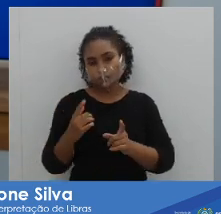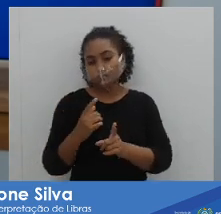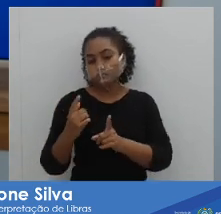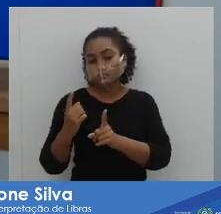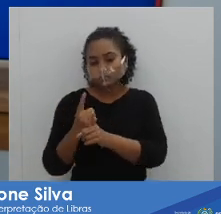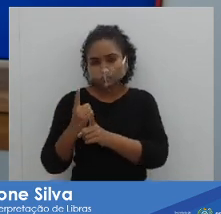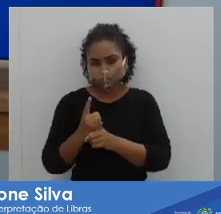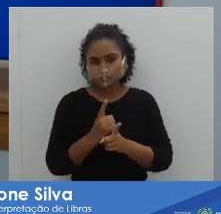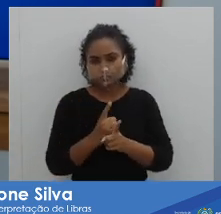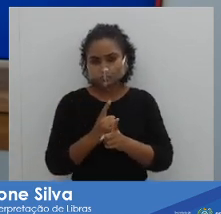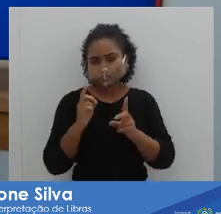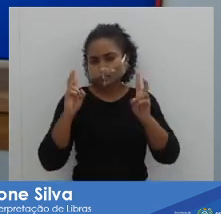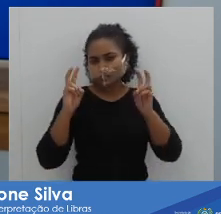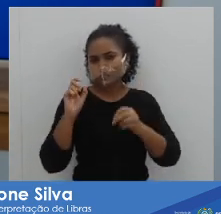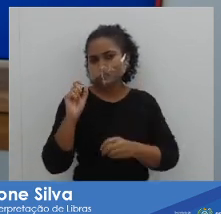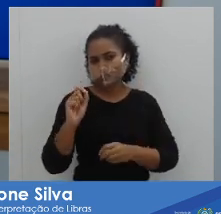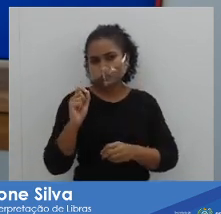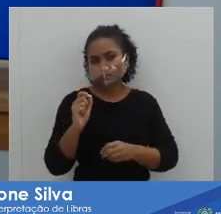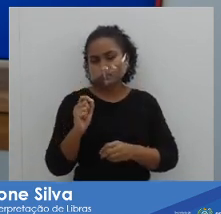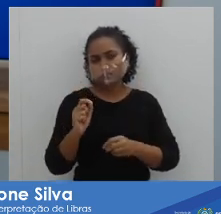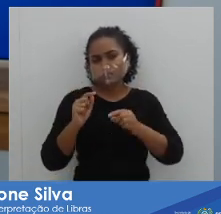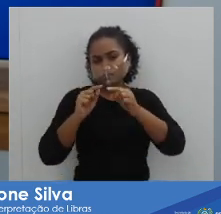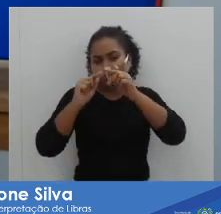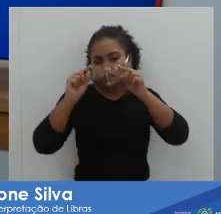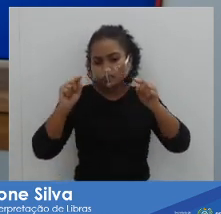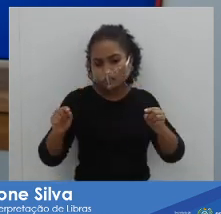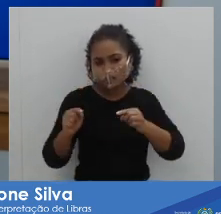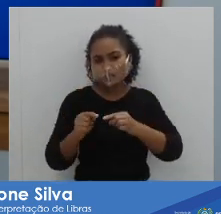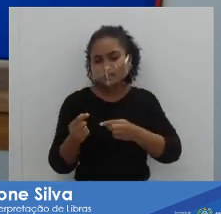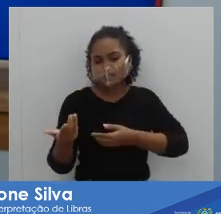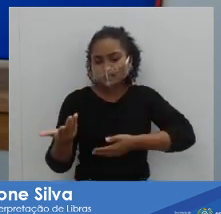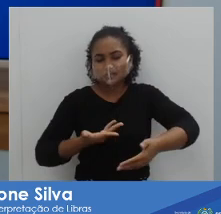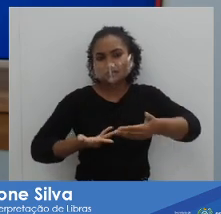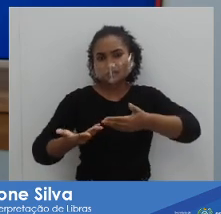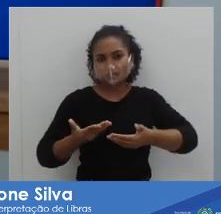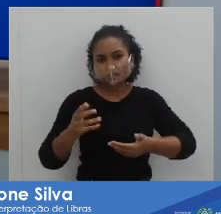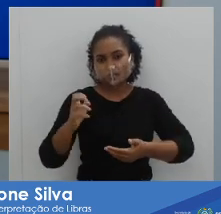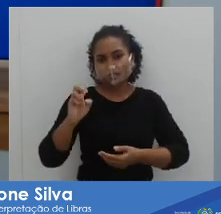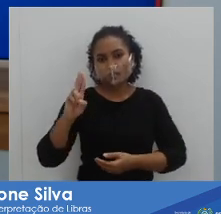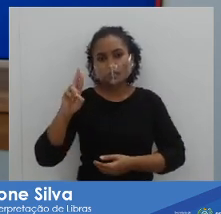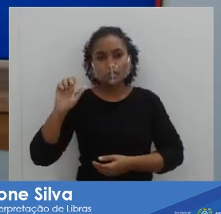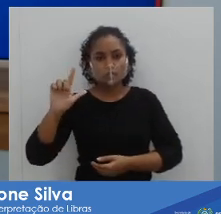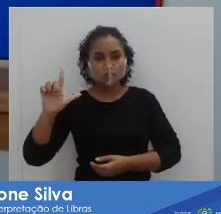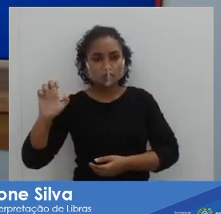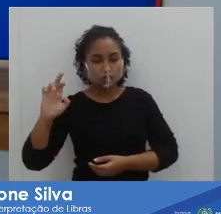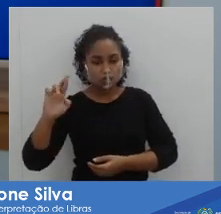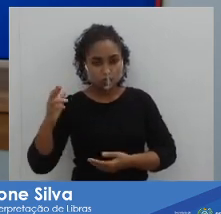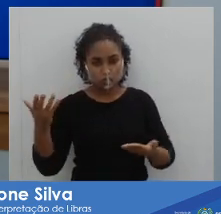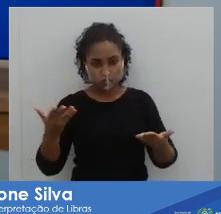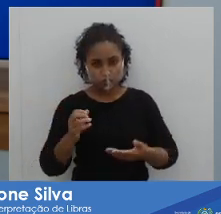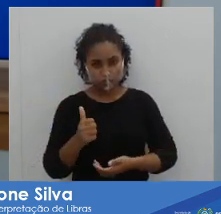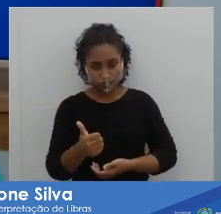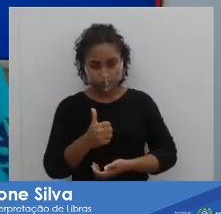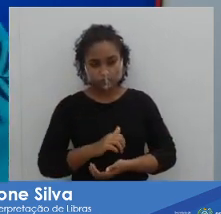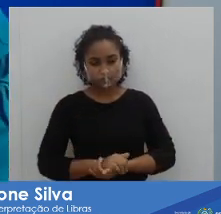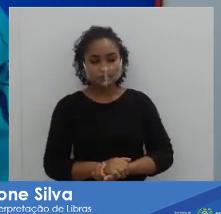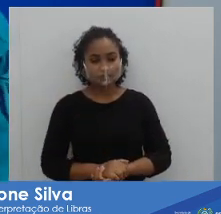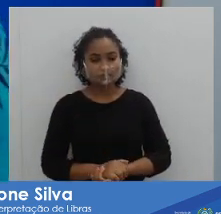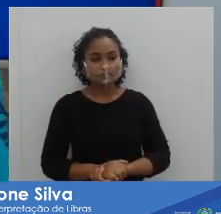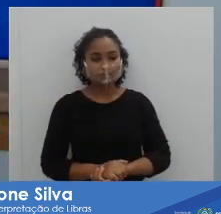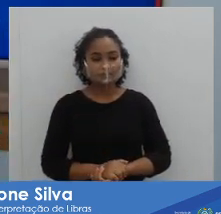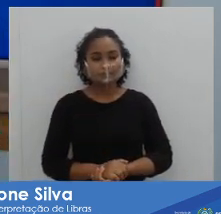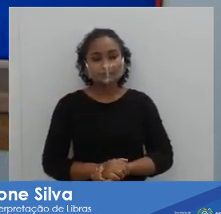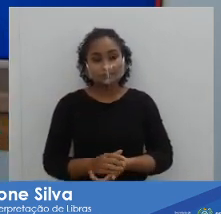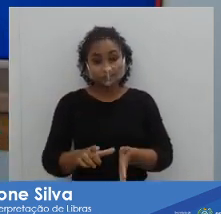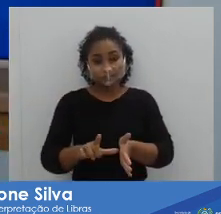e hoje vamos falar sobre poliedros e a relação de Euler. Tá certo? Então, eu